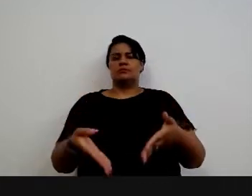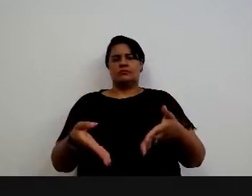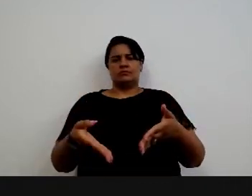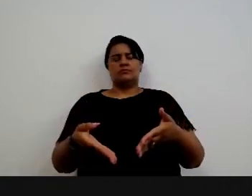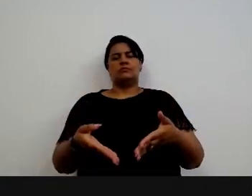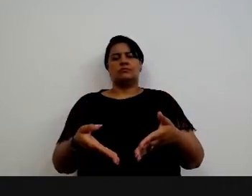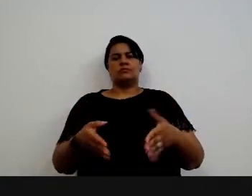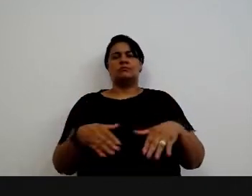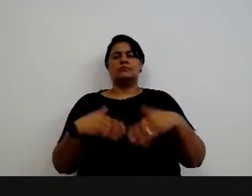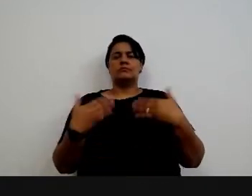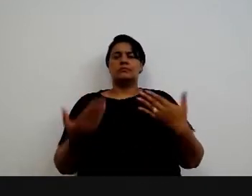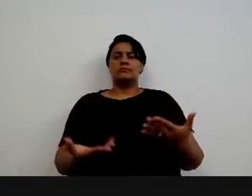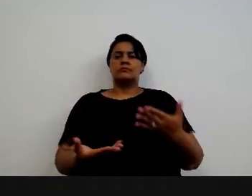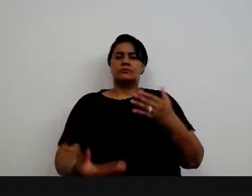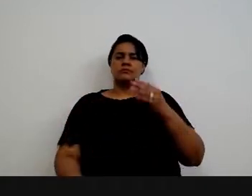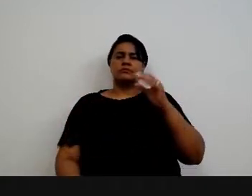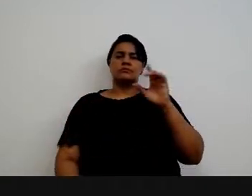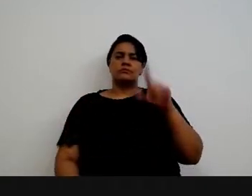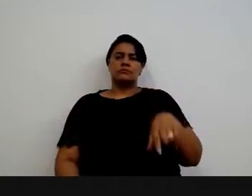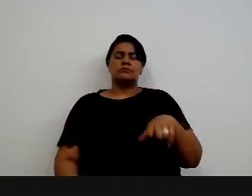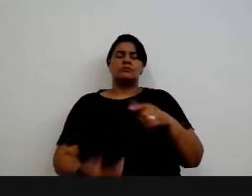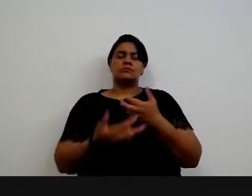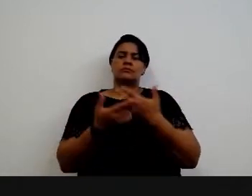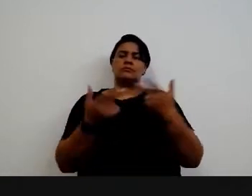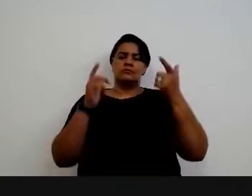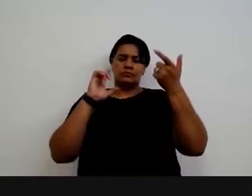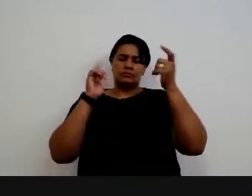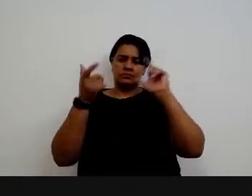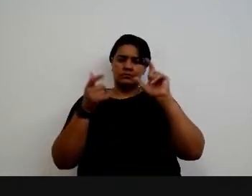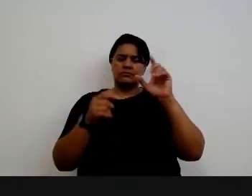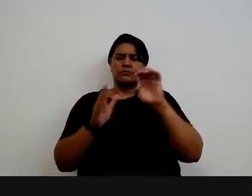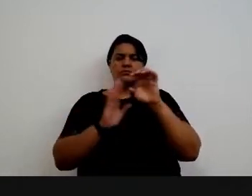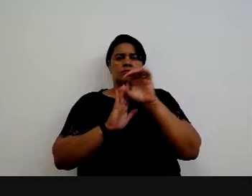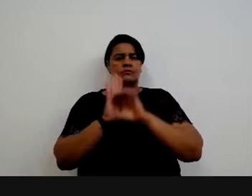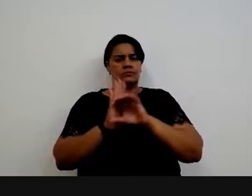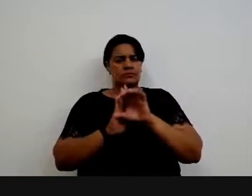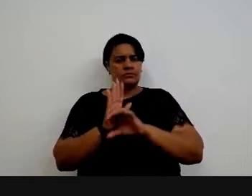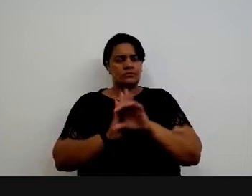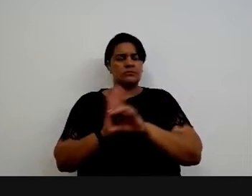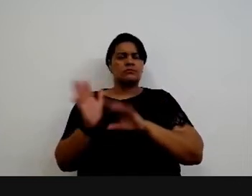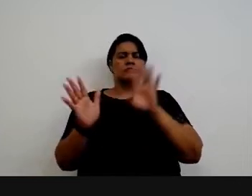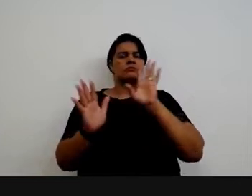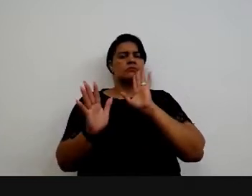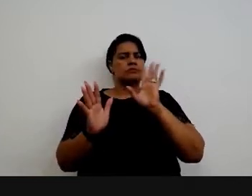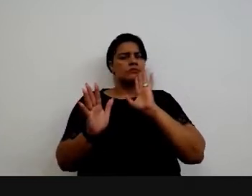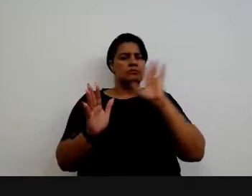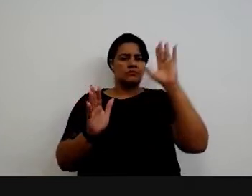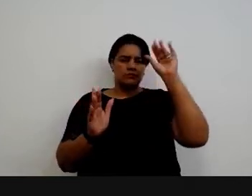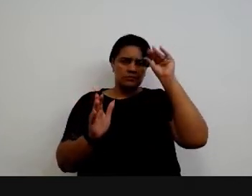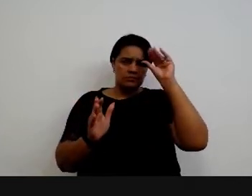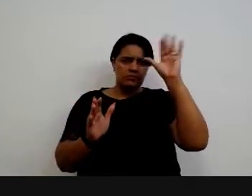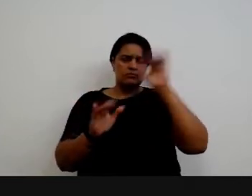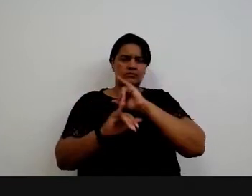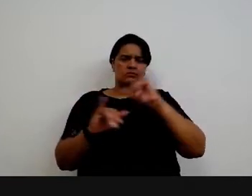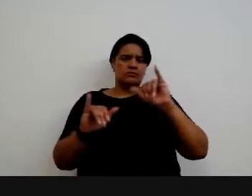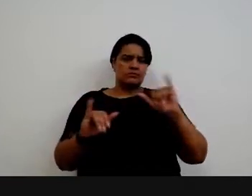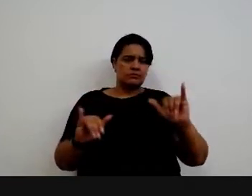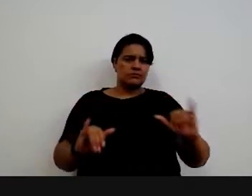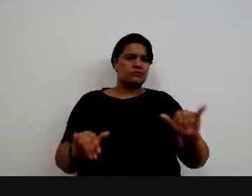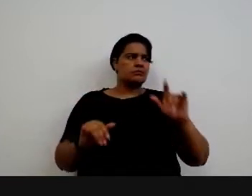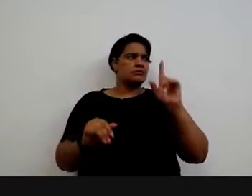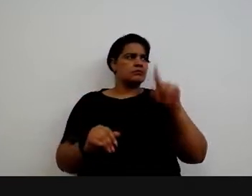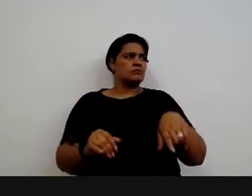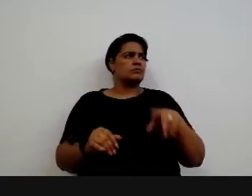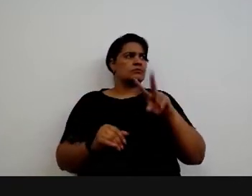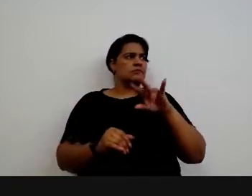cidadania. Quer dizer, o sobre é o nível cognitivo, é o nível dos conceitos, dos conhecimentos, das informações, e que ajuda e